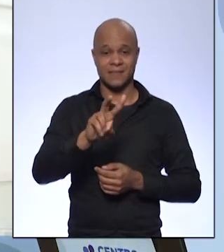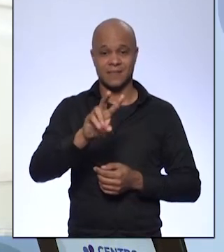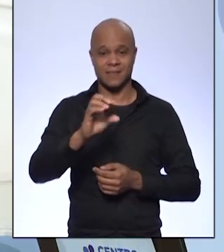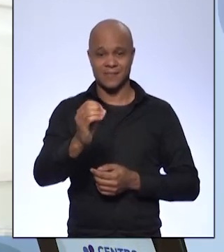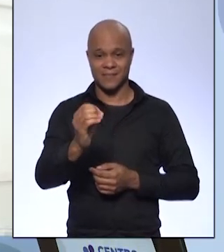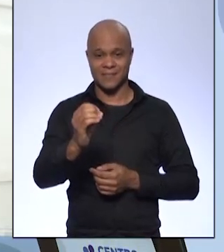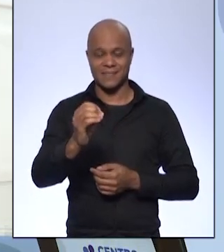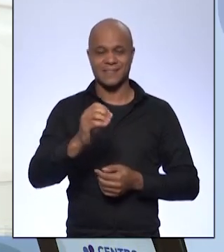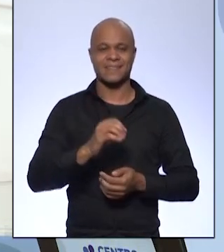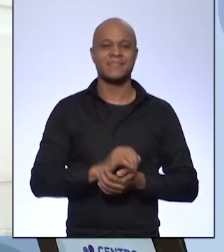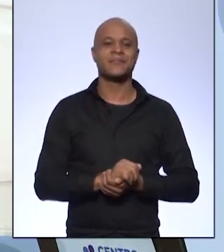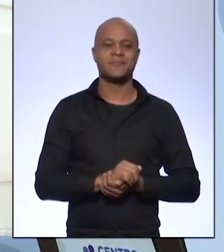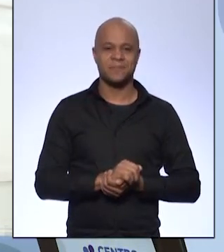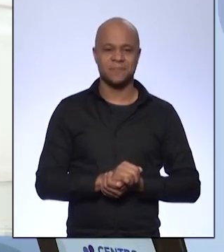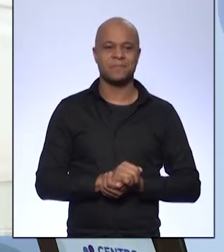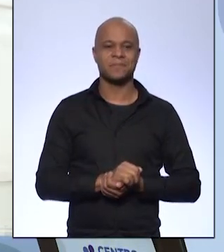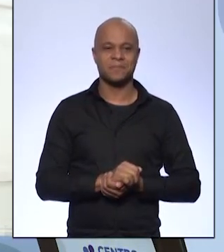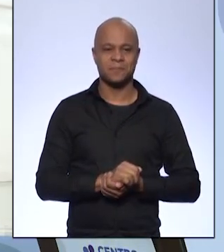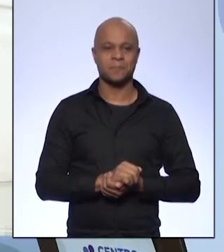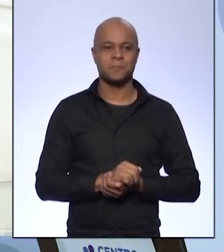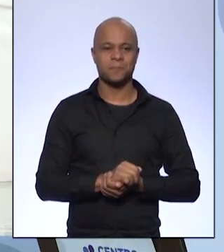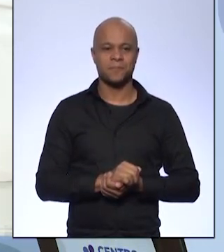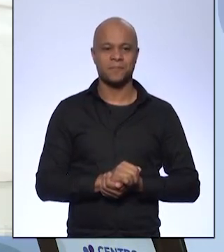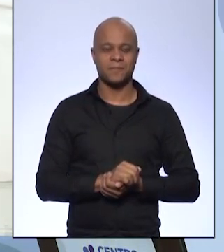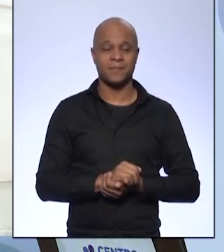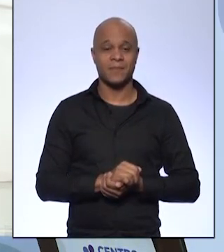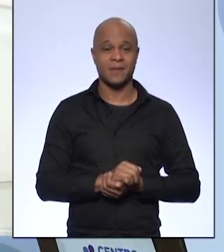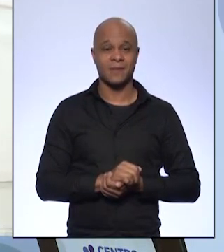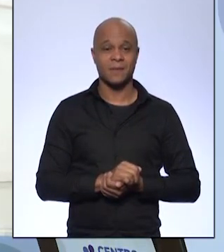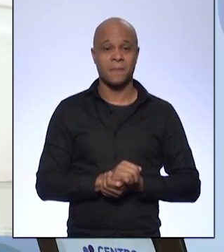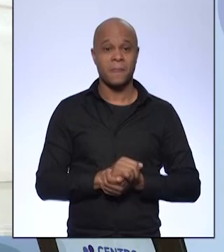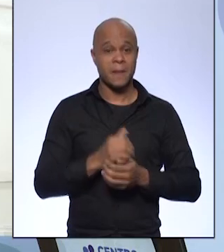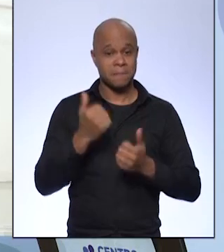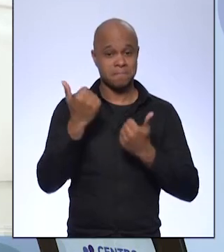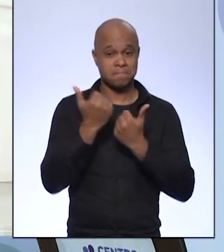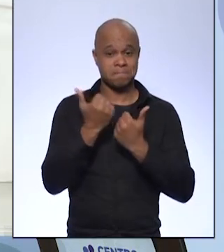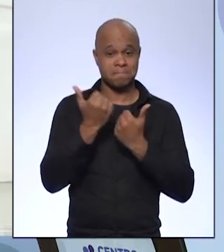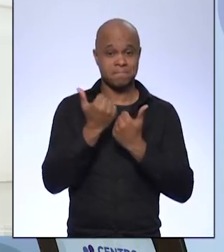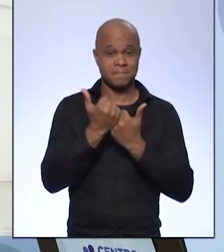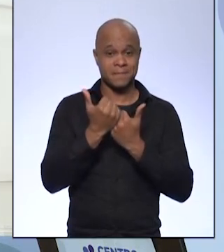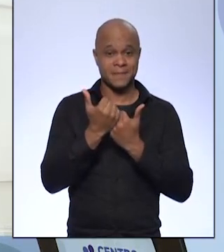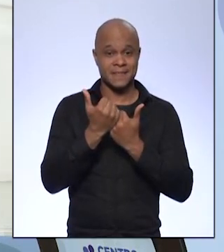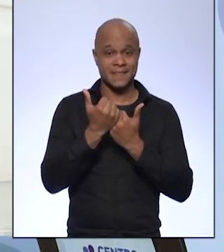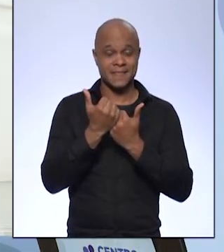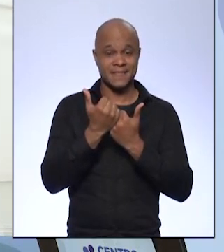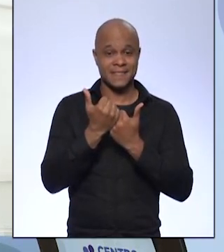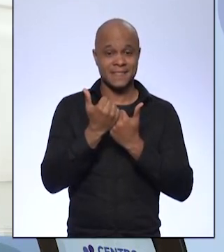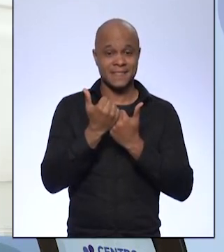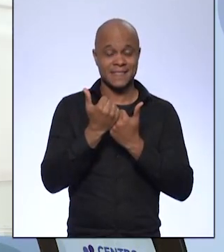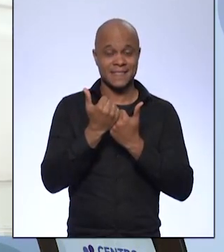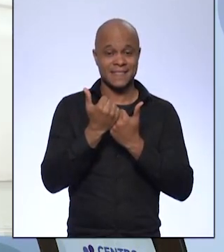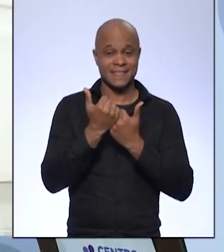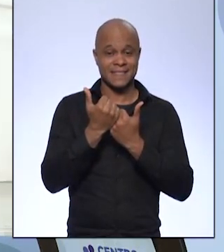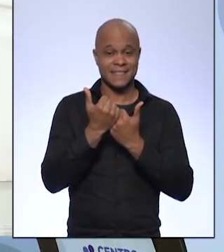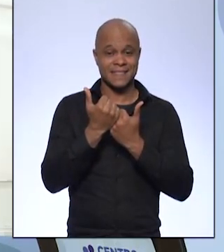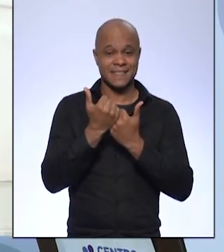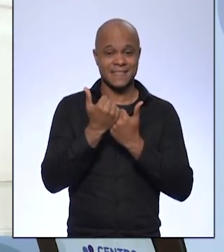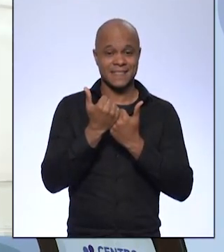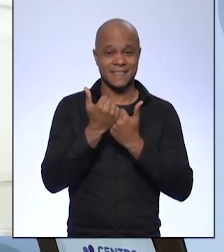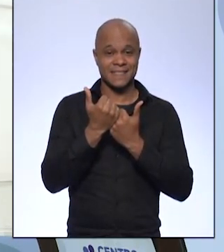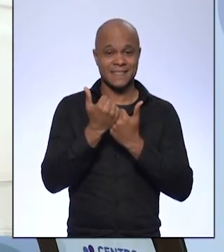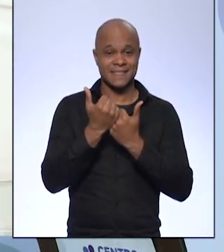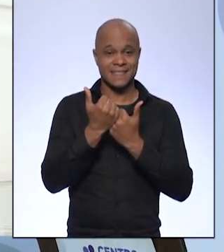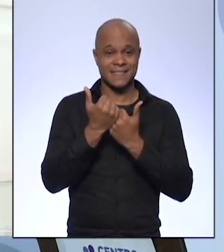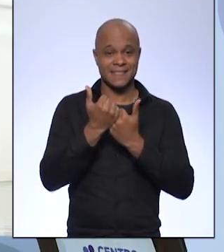Muito bem. Agora, nós vamos substituir aqui, que é a forma final